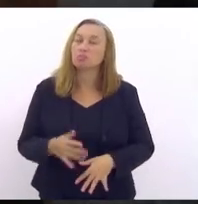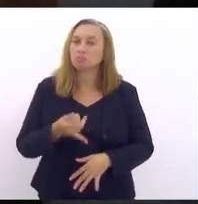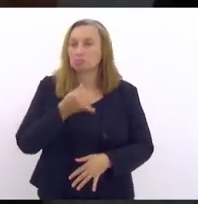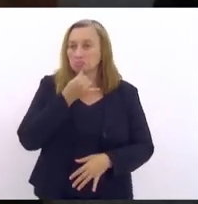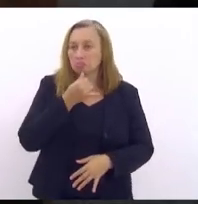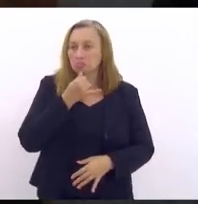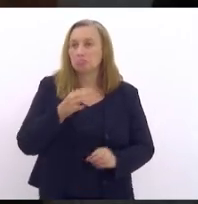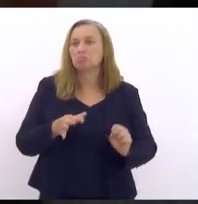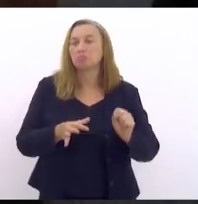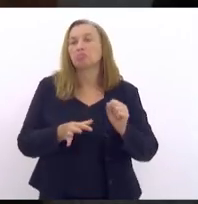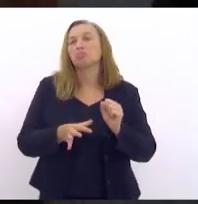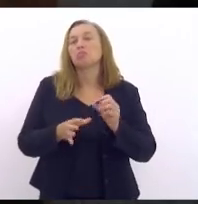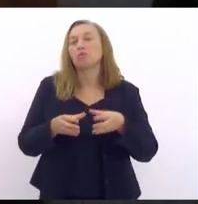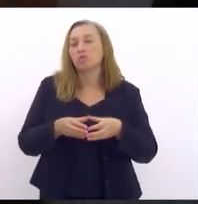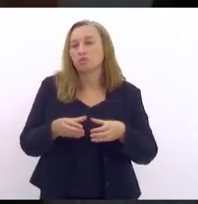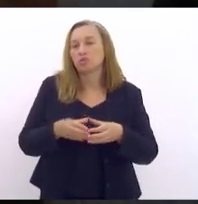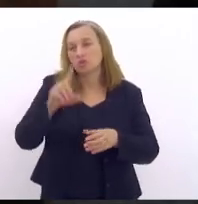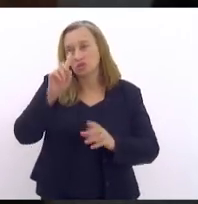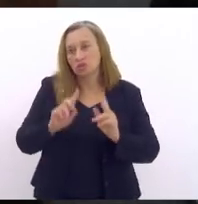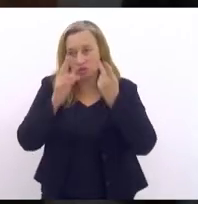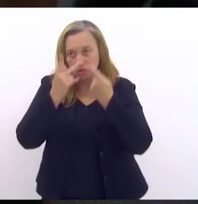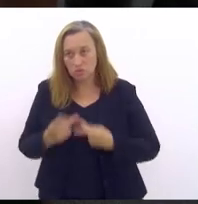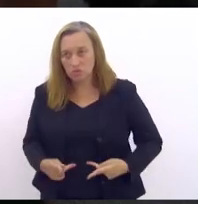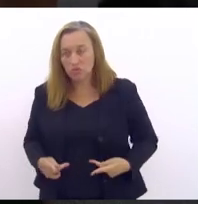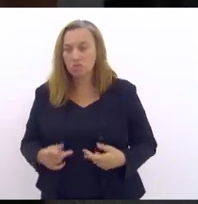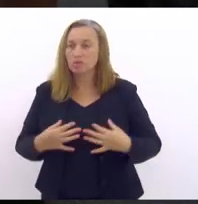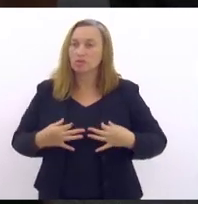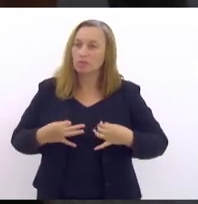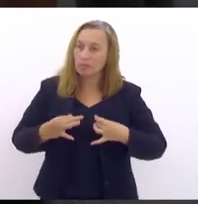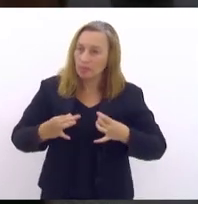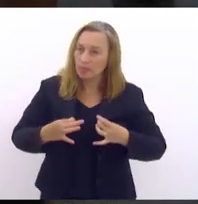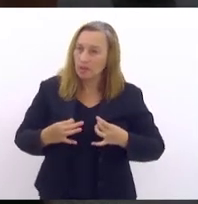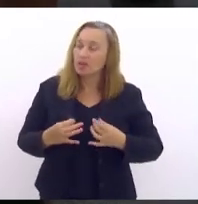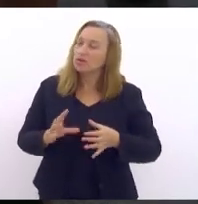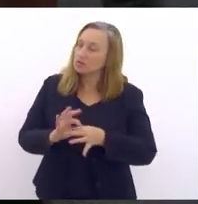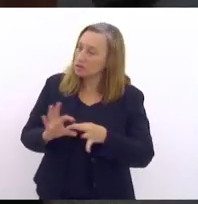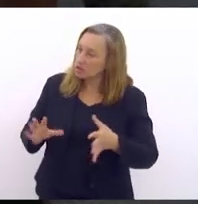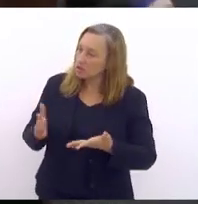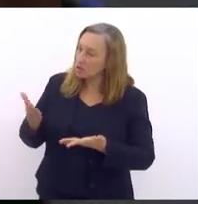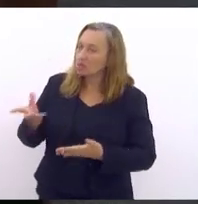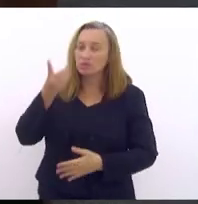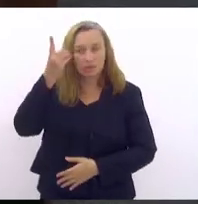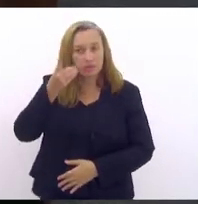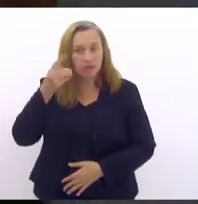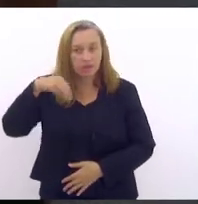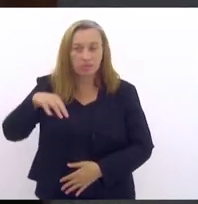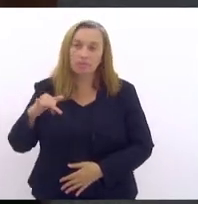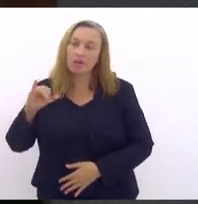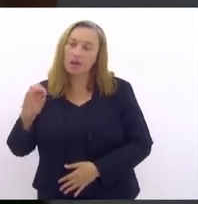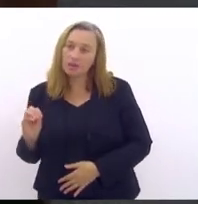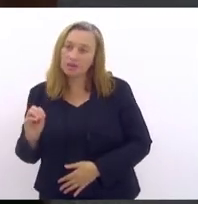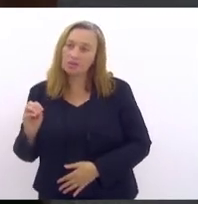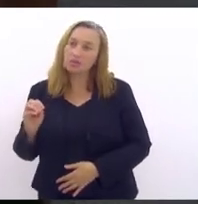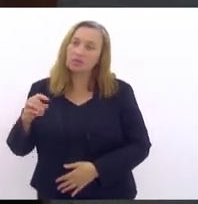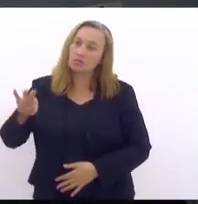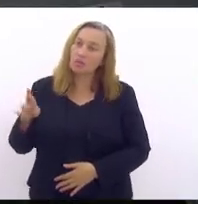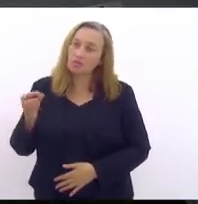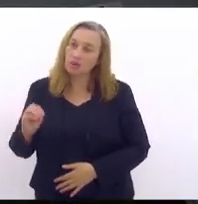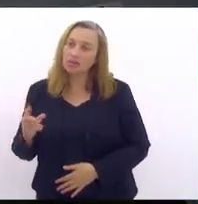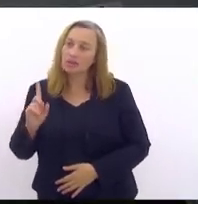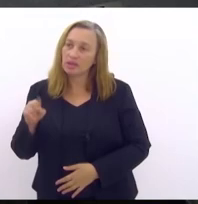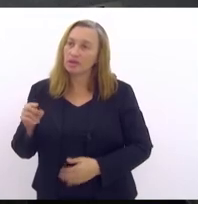a nossa Comissão de Direitos Humanos está plenamente à disposição. Deixo aqui para o deputado Márcio Gualberto, que também é nosso vice.